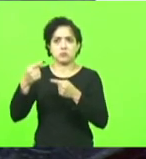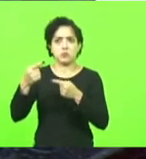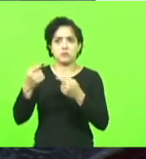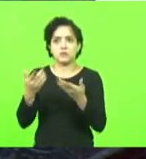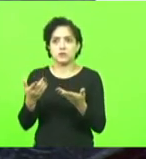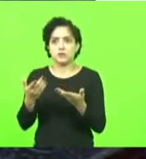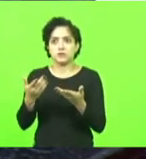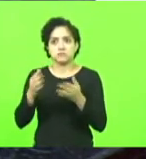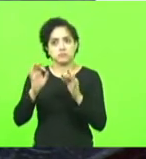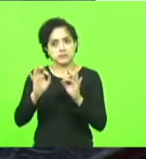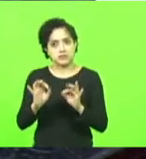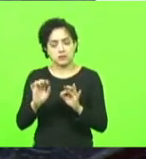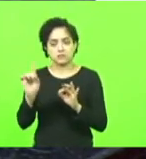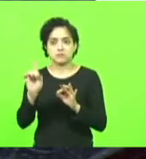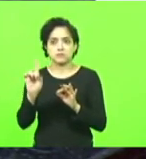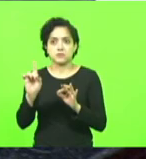Tá?